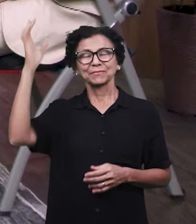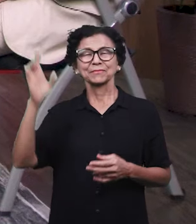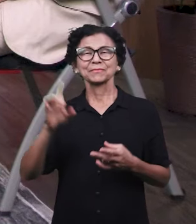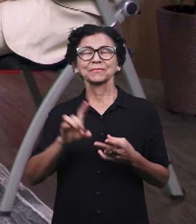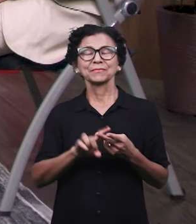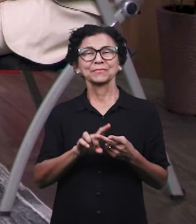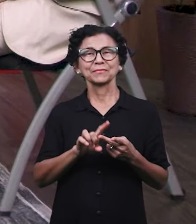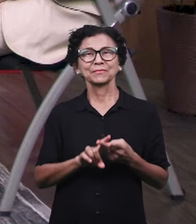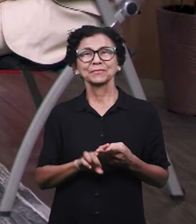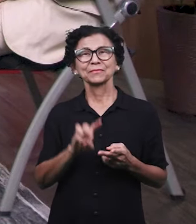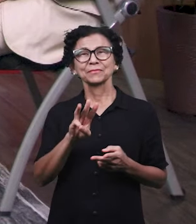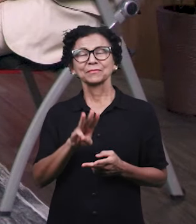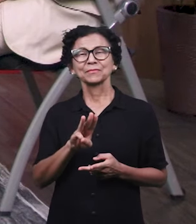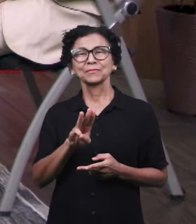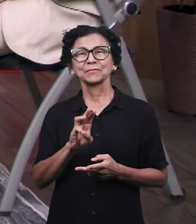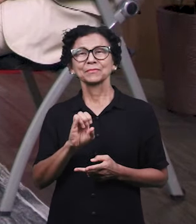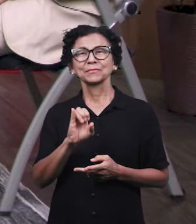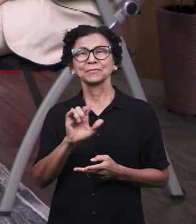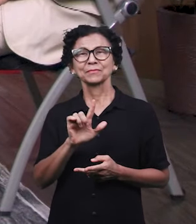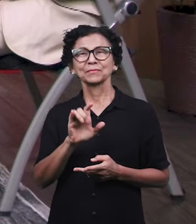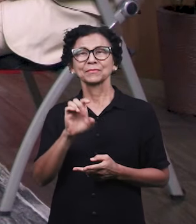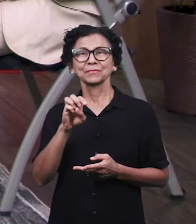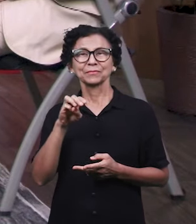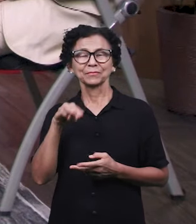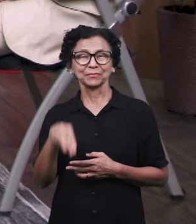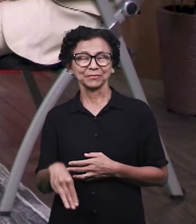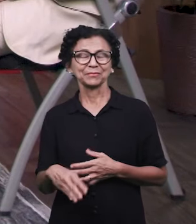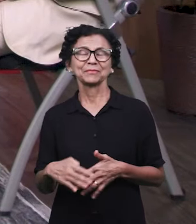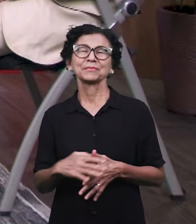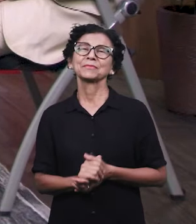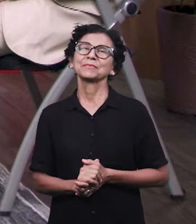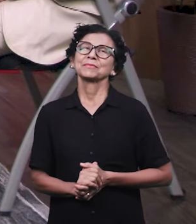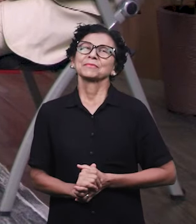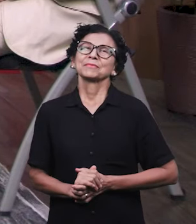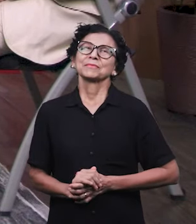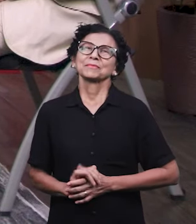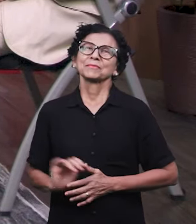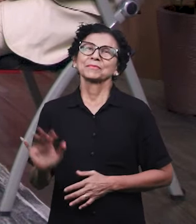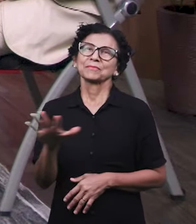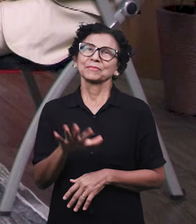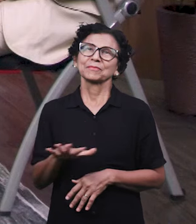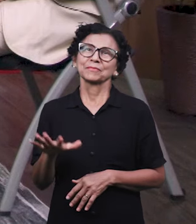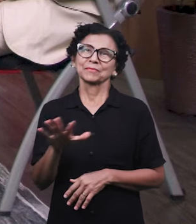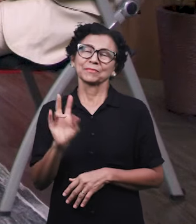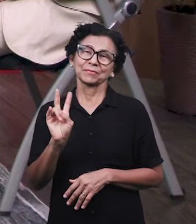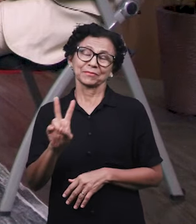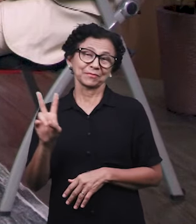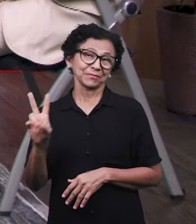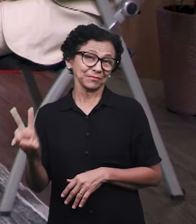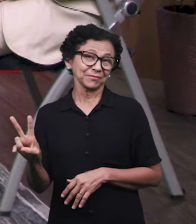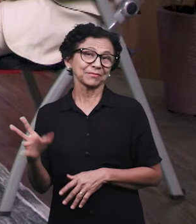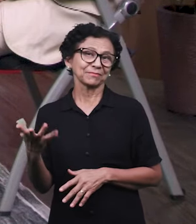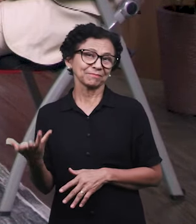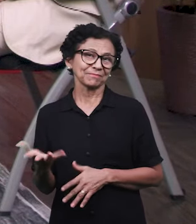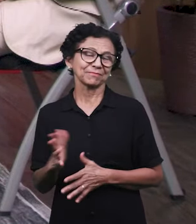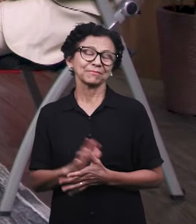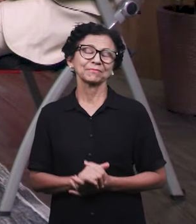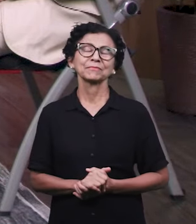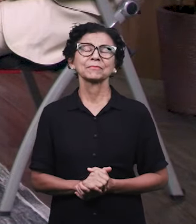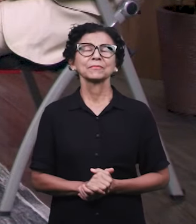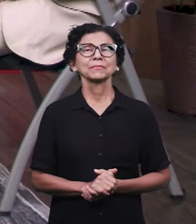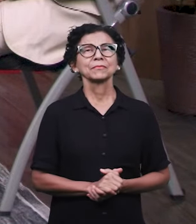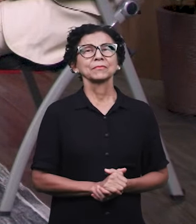minoria. Velha, é Isso. importado, né? Hoje ele é É, minoria. importado Na verdade, assim, De Minas, né? tô de